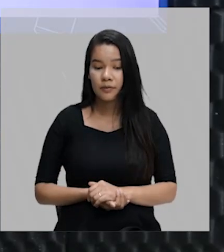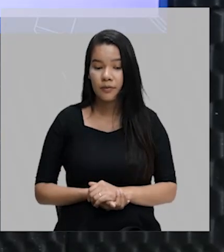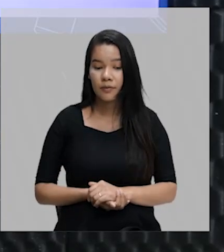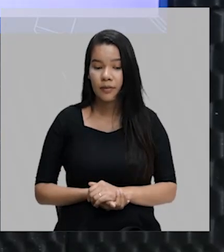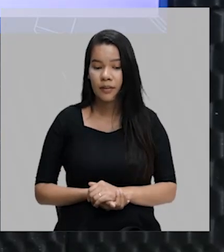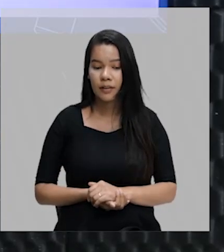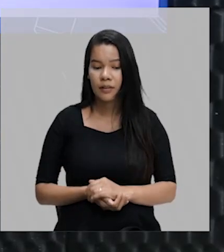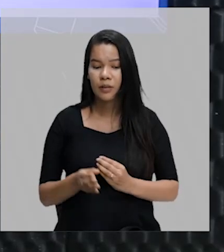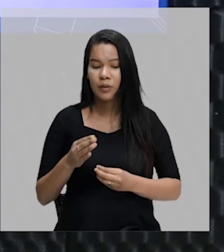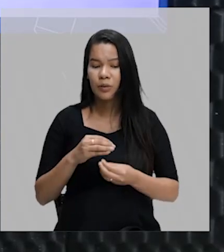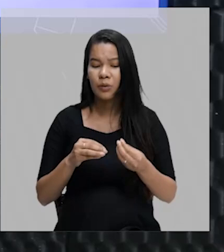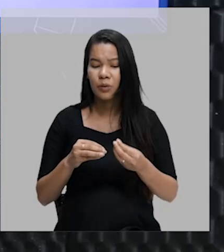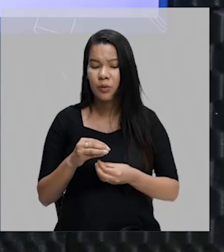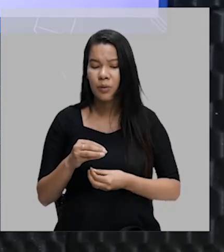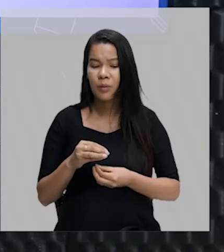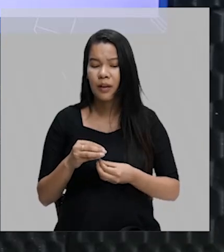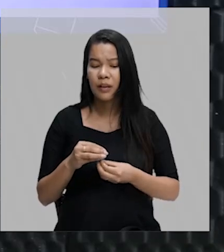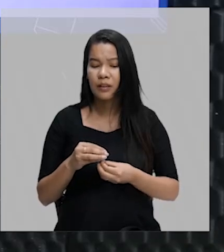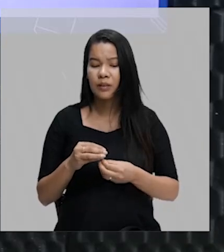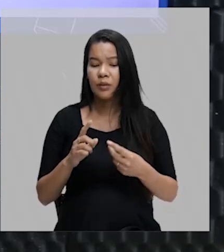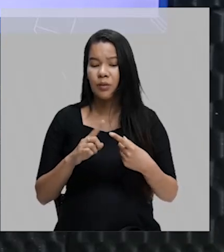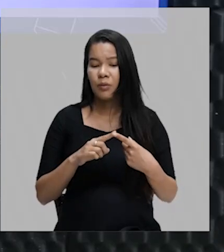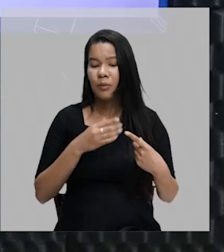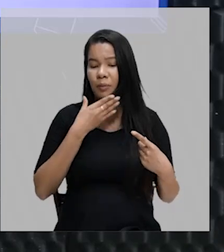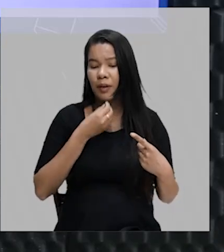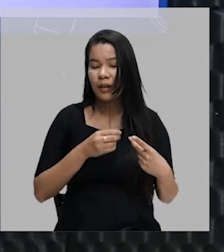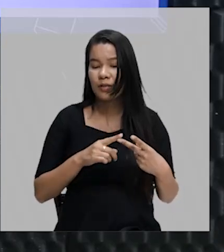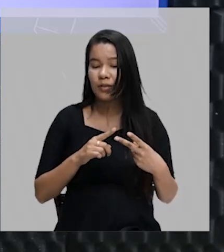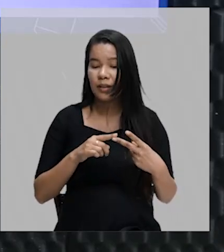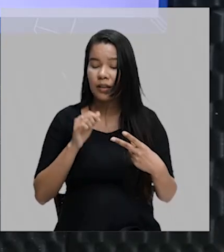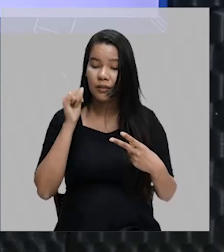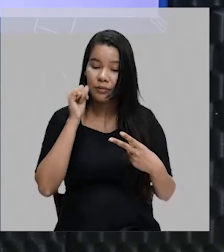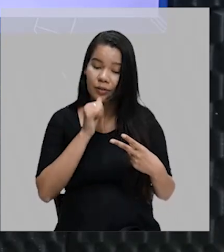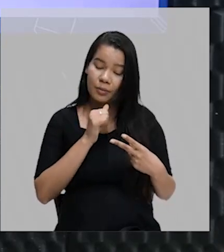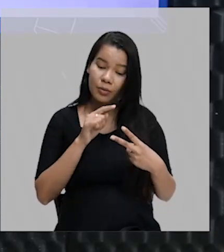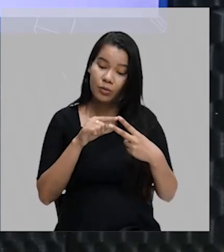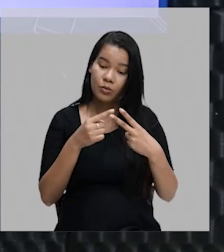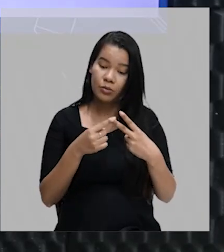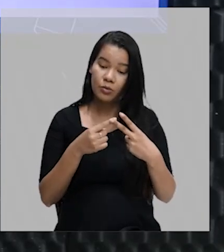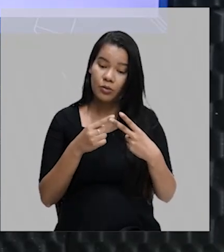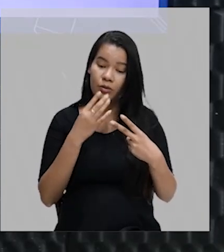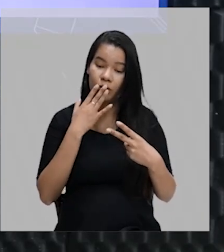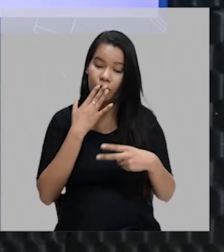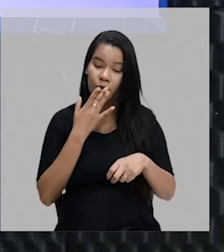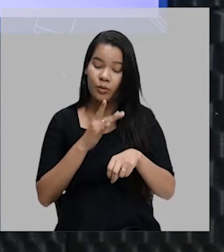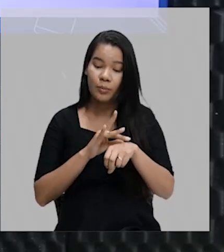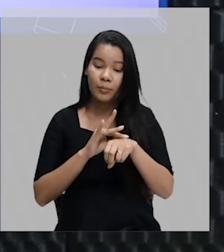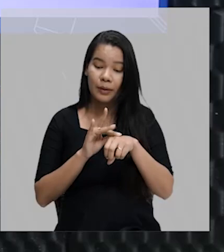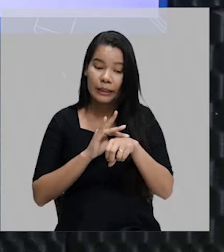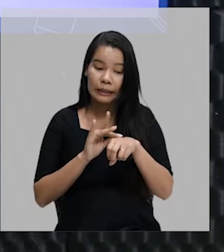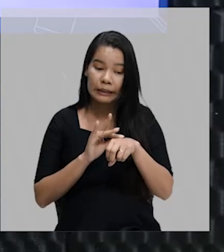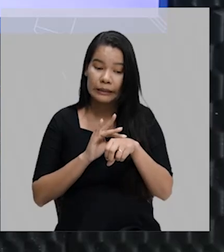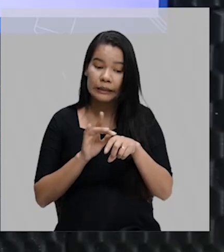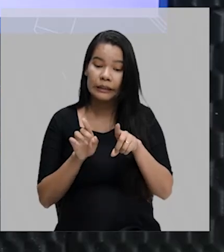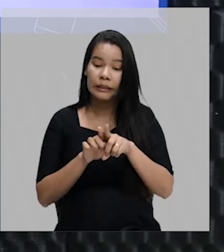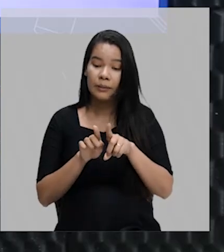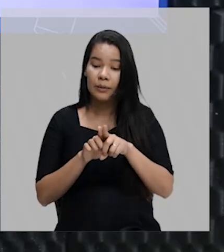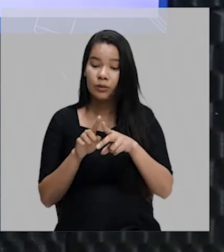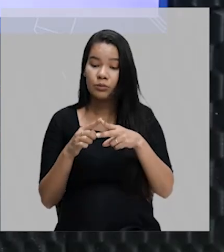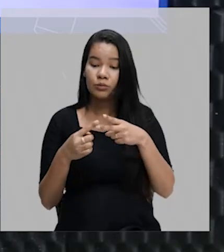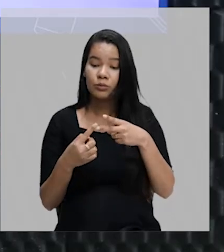Do cruzamento entre um macho e uma fêmea, ambos pretos e duplo